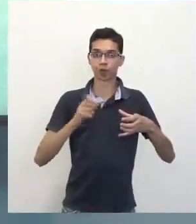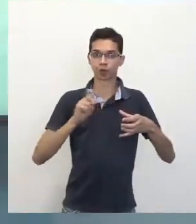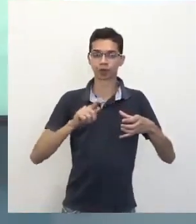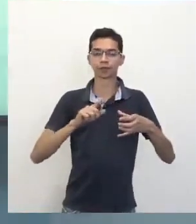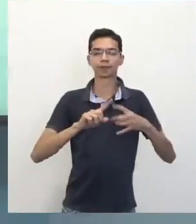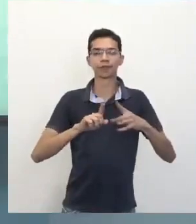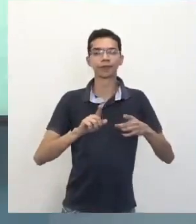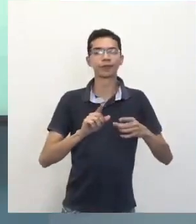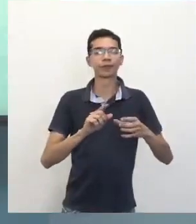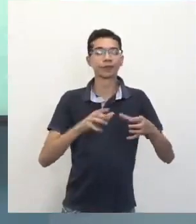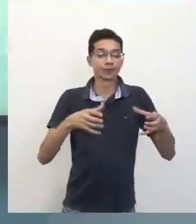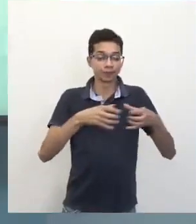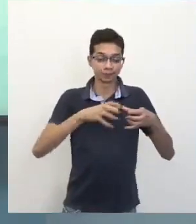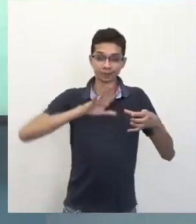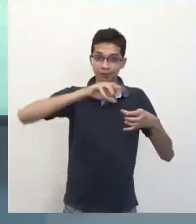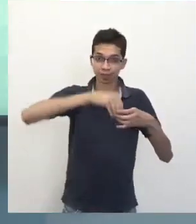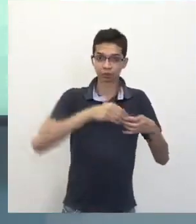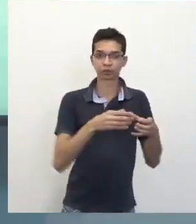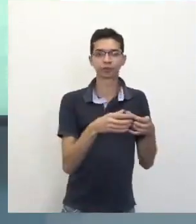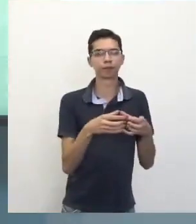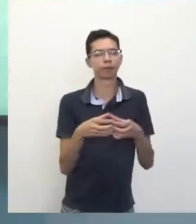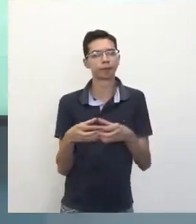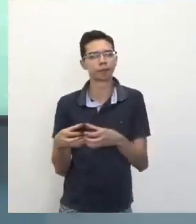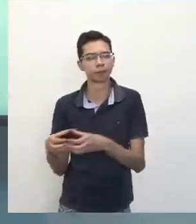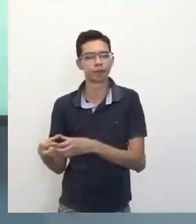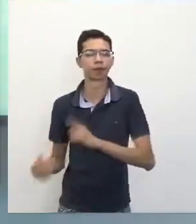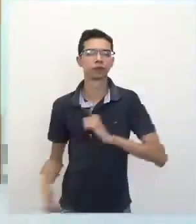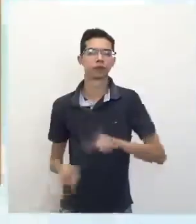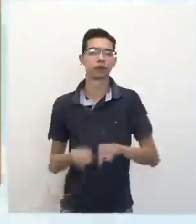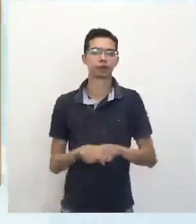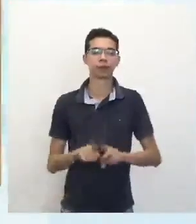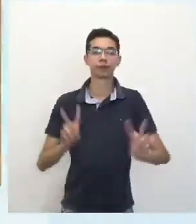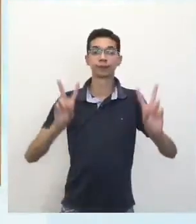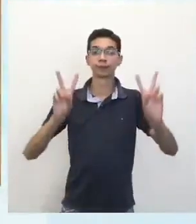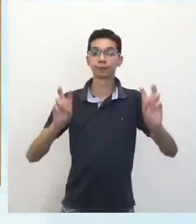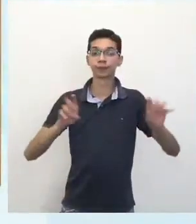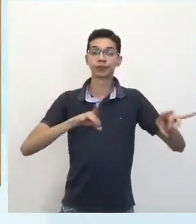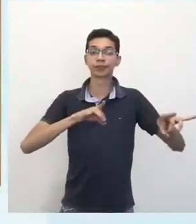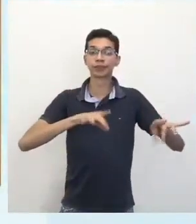bom? E aí, gente, a gente tem também a questão das terminologias técnicas,